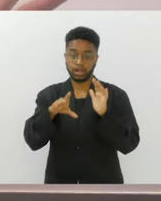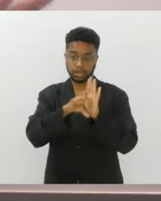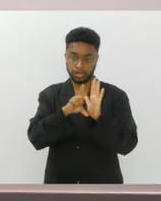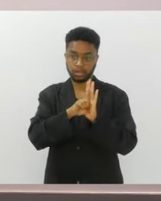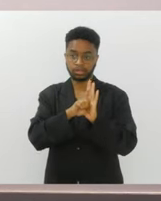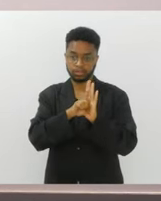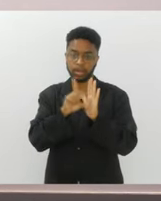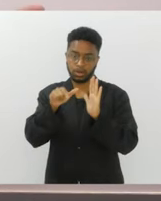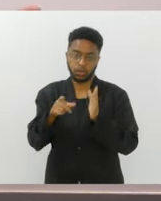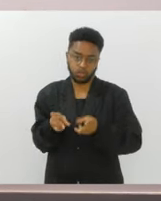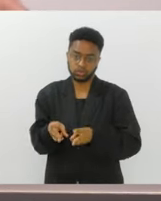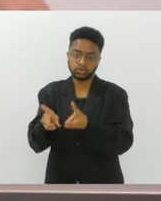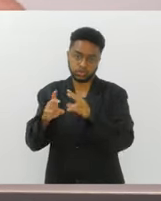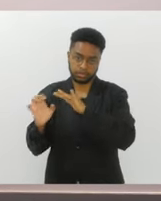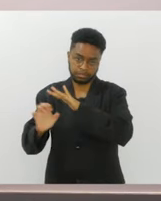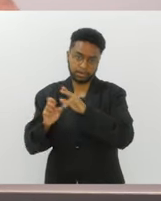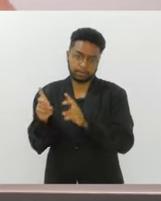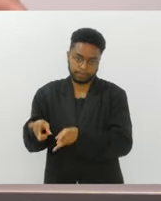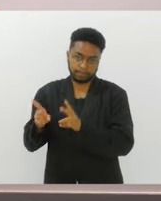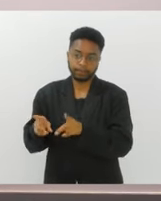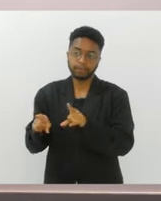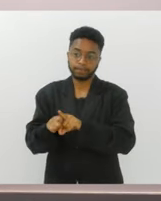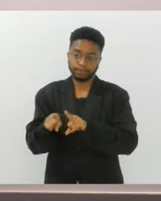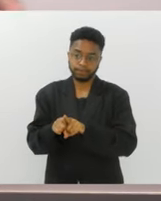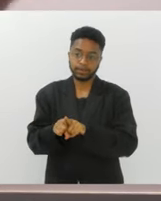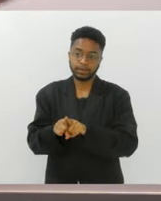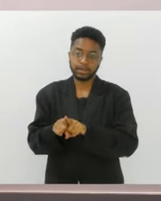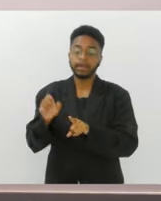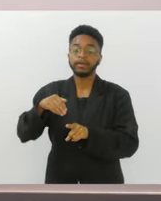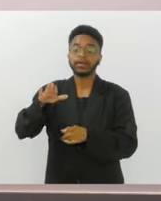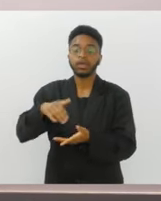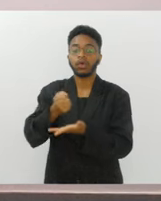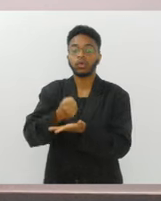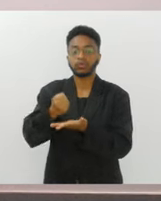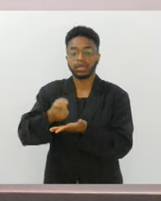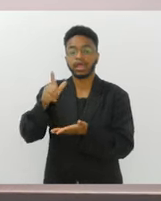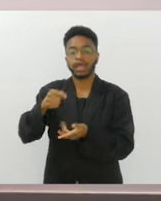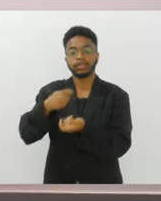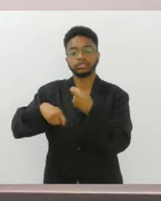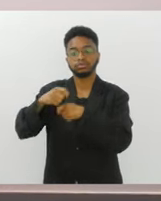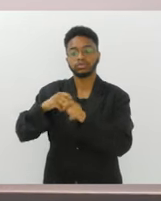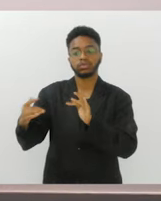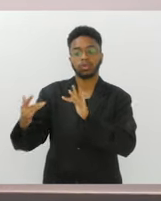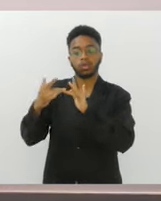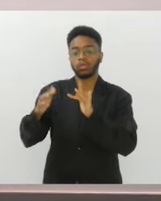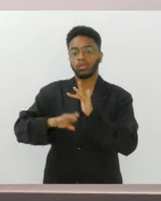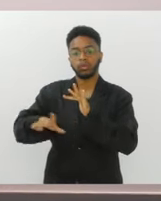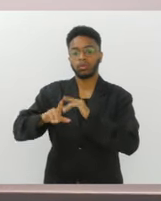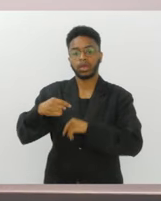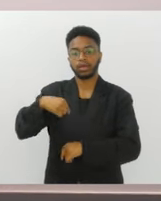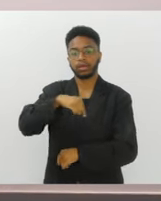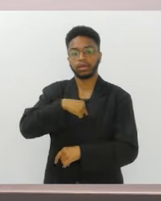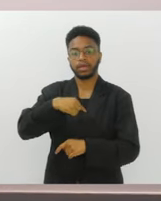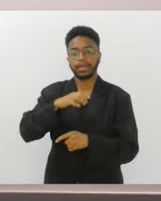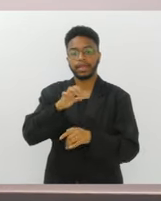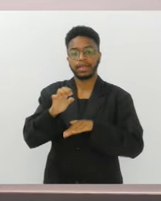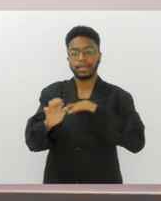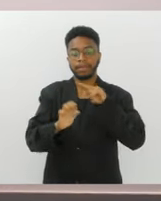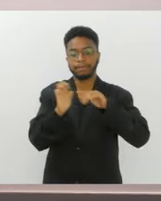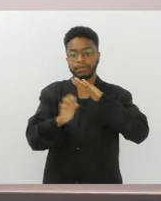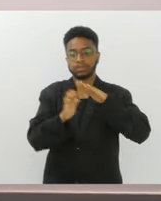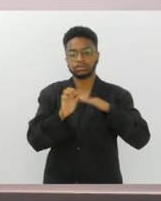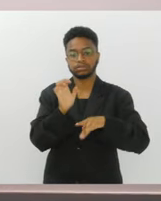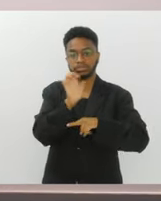Por força de lei, a Supervia. A Supervia e, por força de lei, quem faz a concessão é a administração direta e não a estatal vinculada